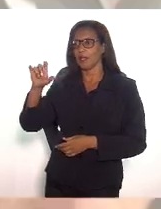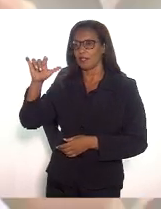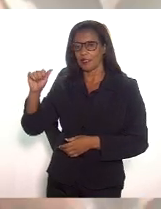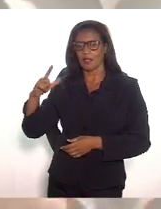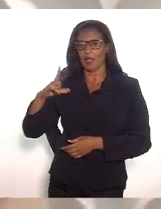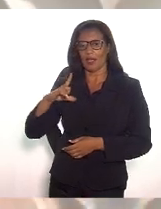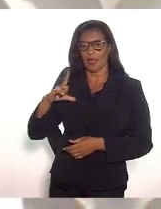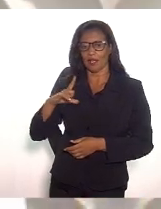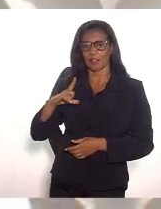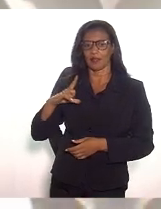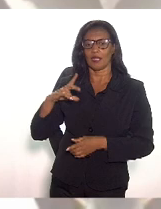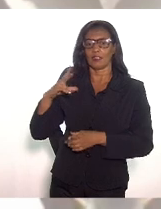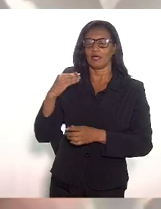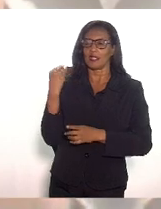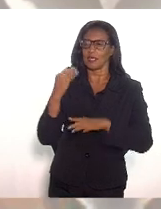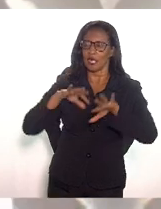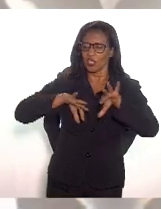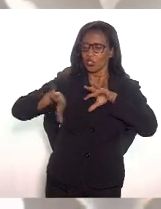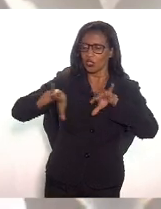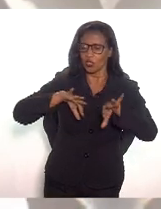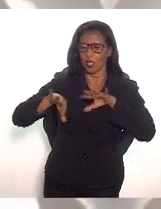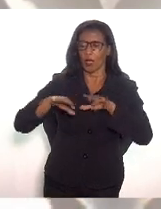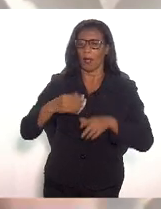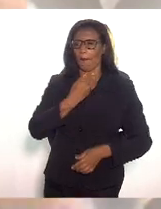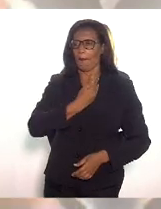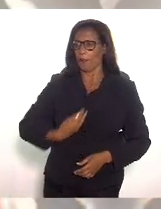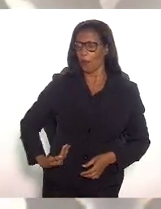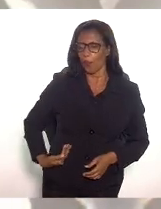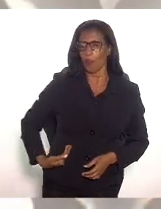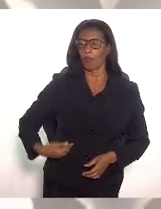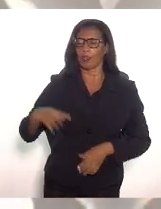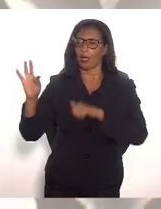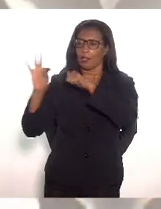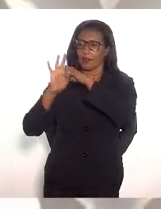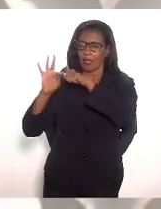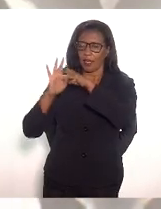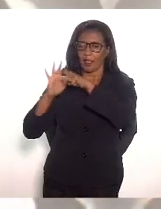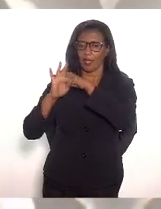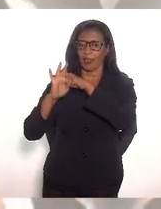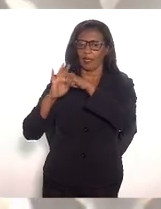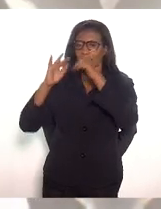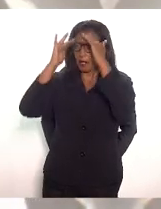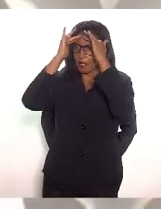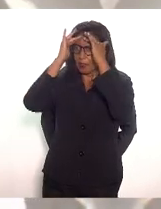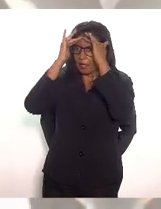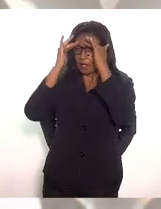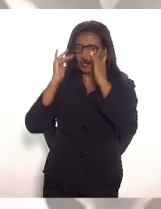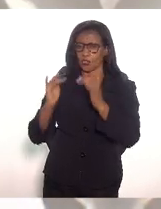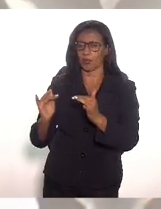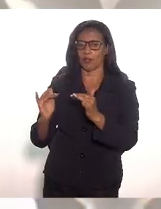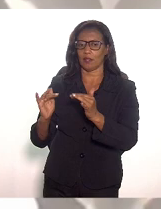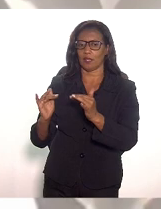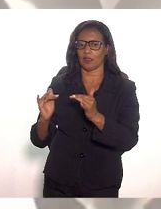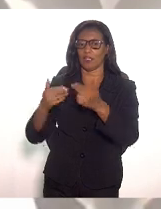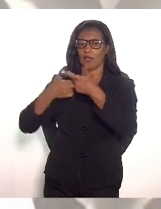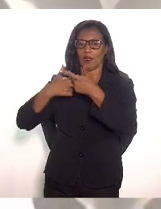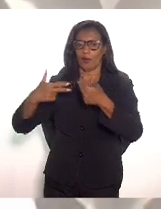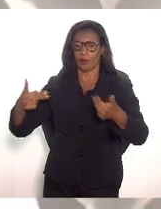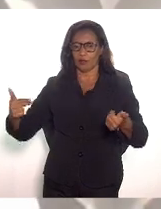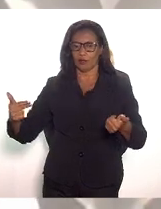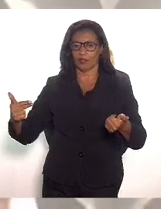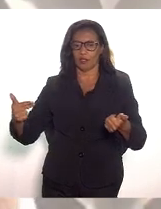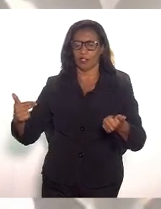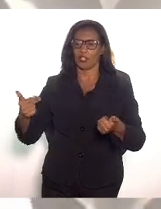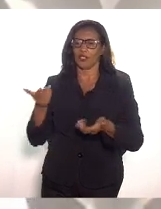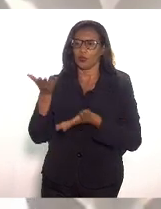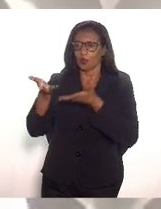que ser indivisível, pública, técnica e respeitando a qualidade